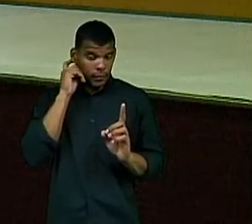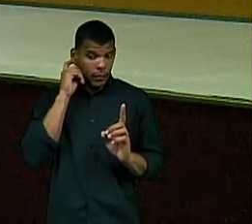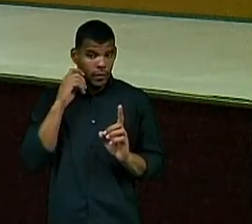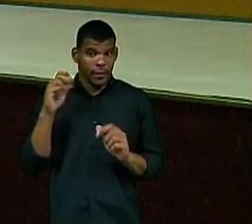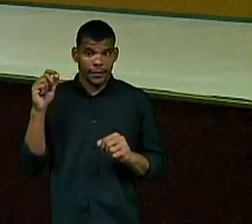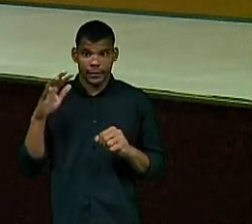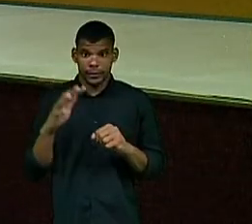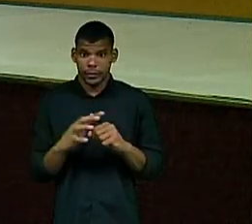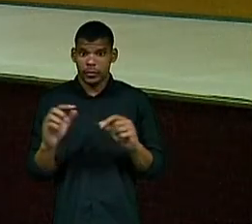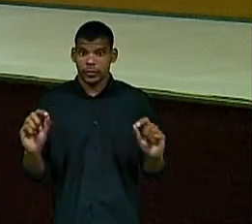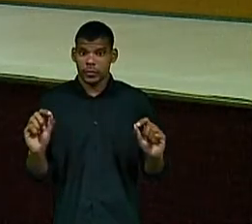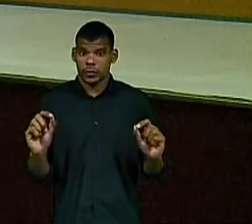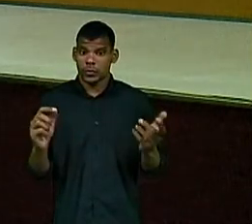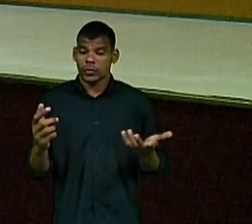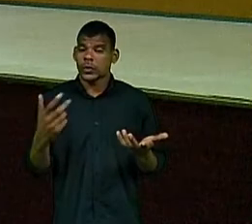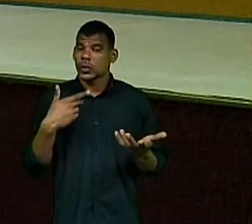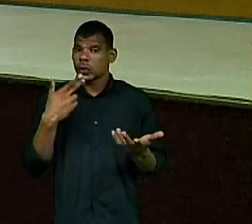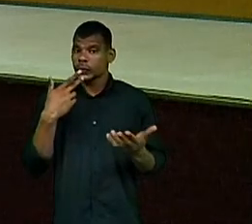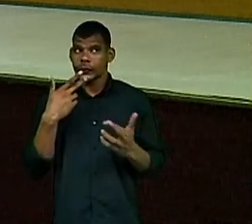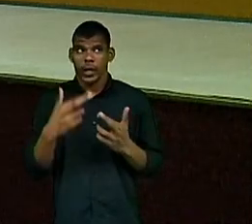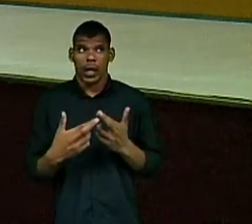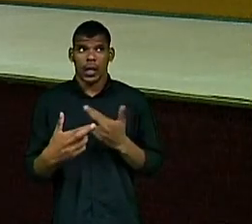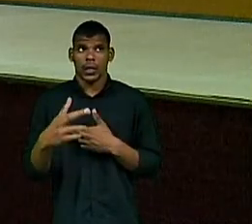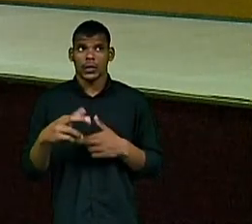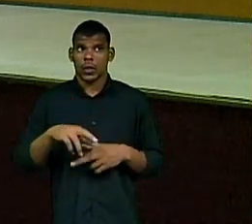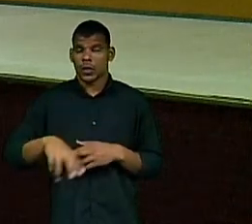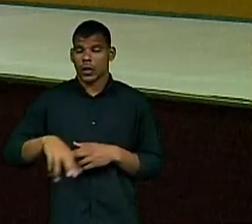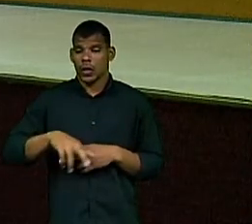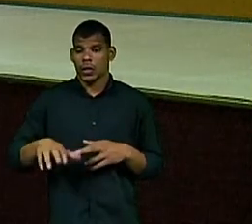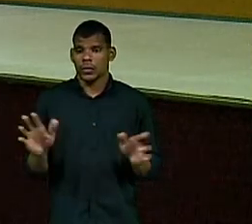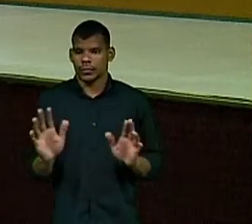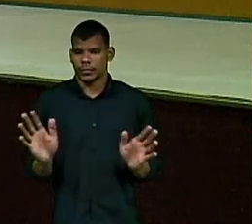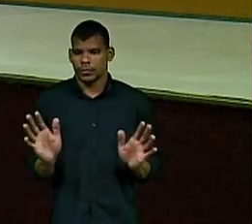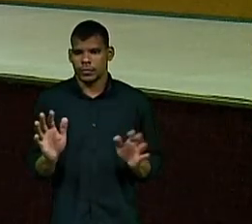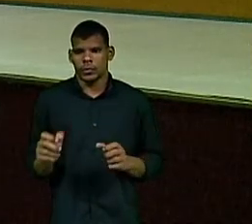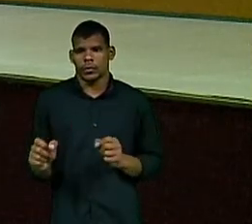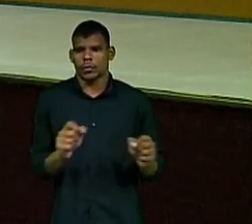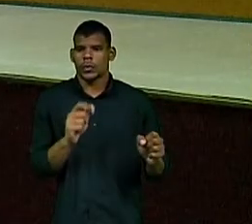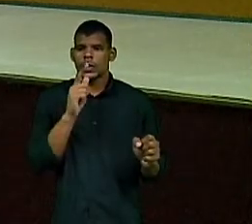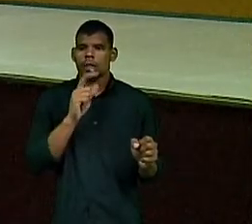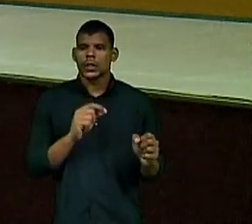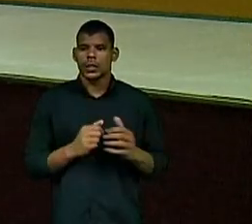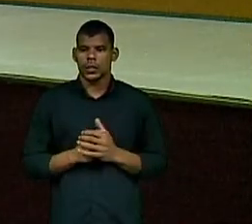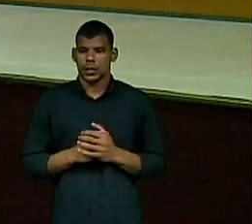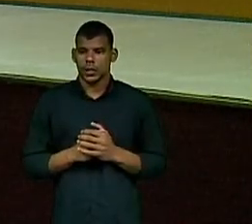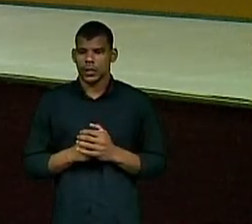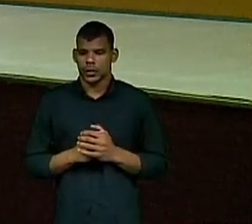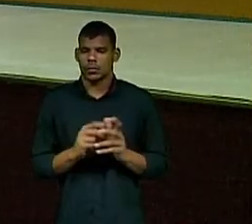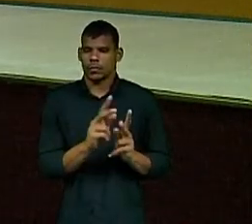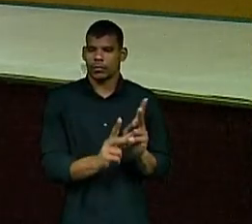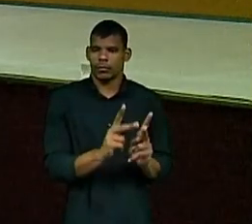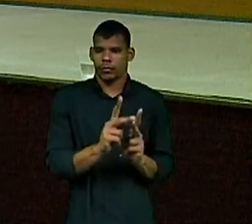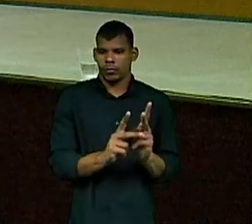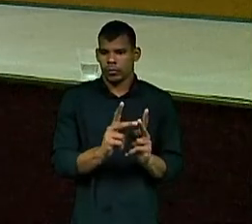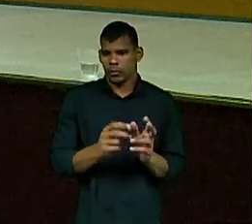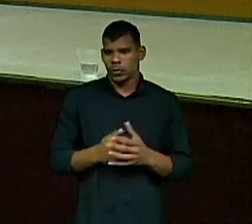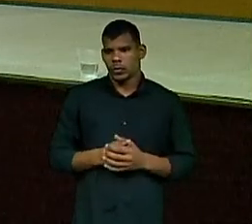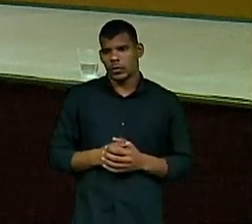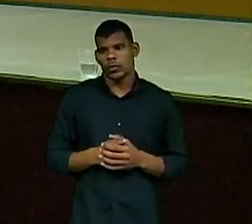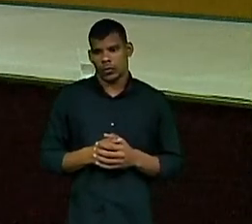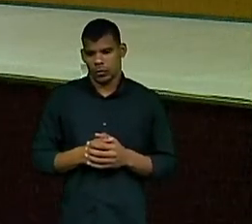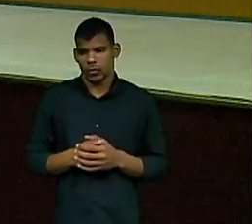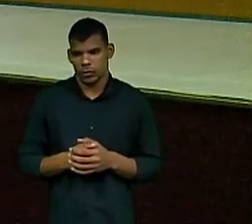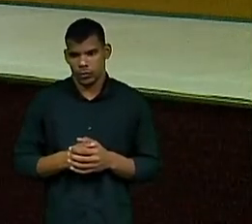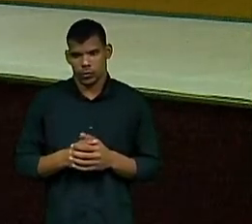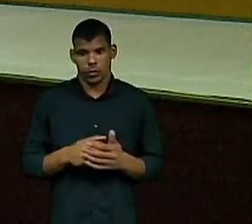poder ele vem do Povo quando você volta você transfere o seu poder político para aquela pessoa lhe representar e falar com você